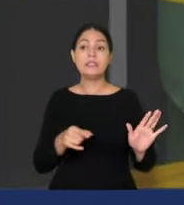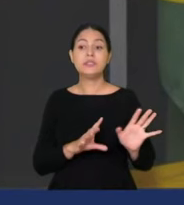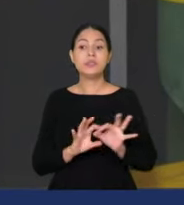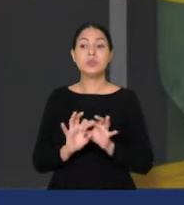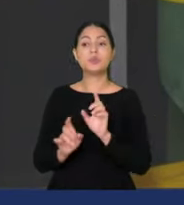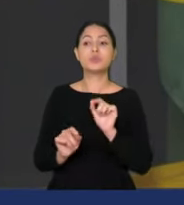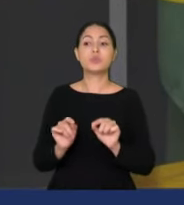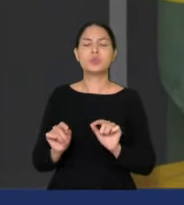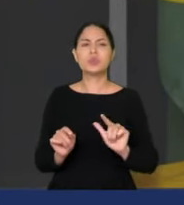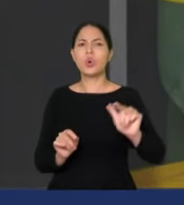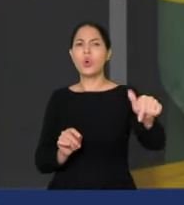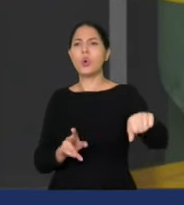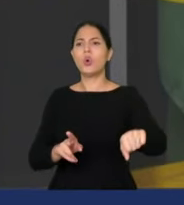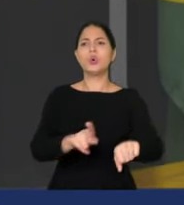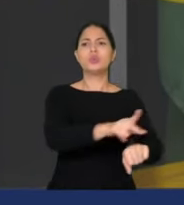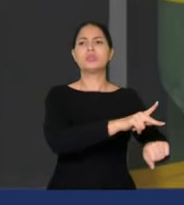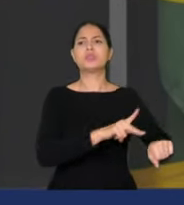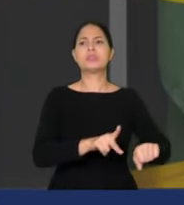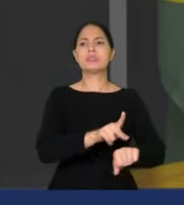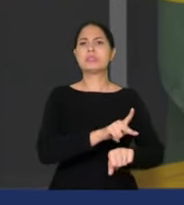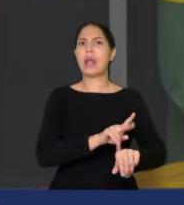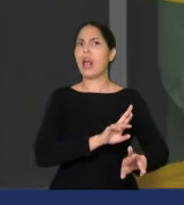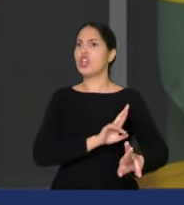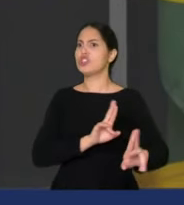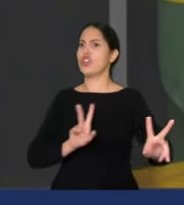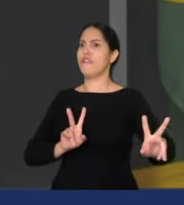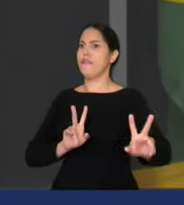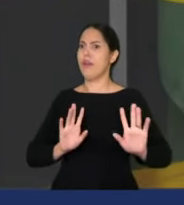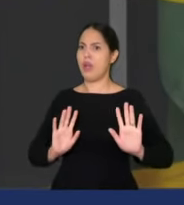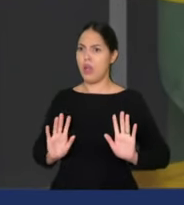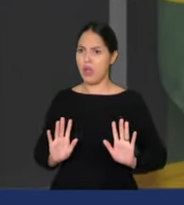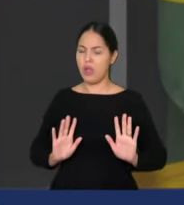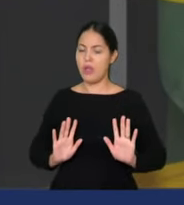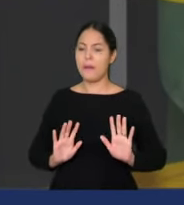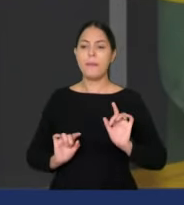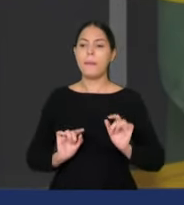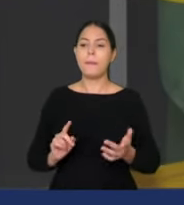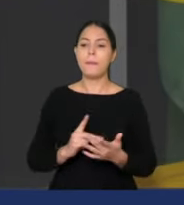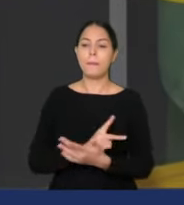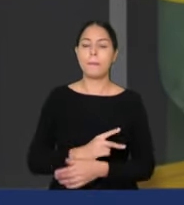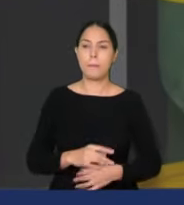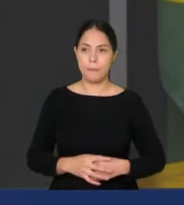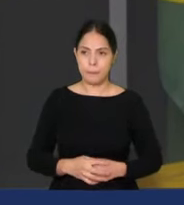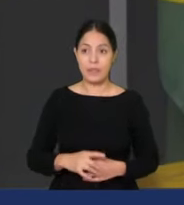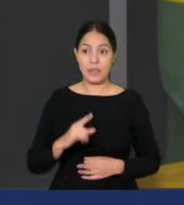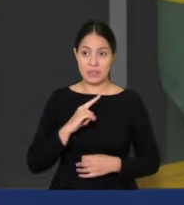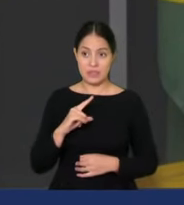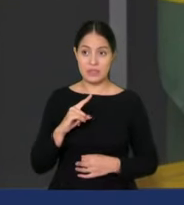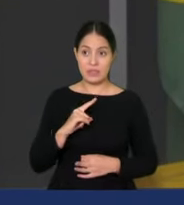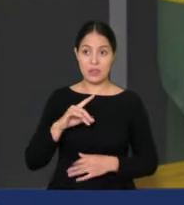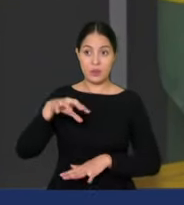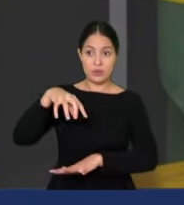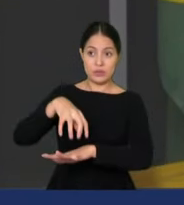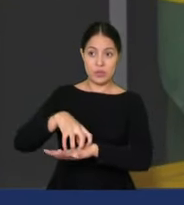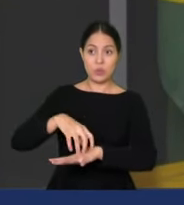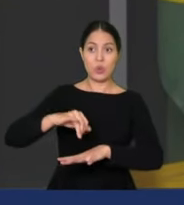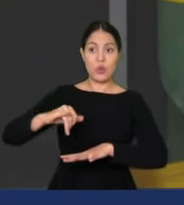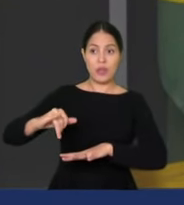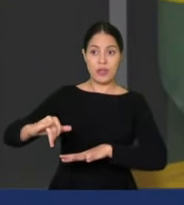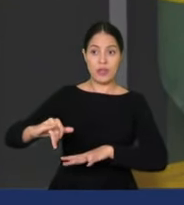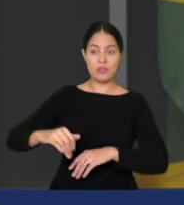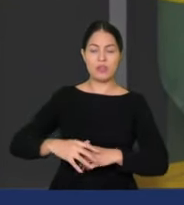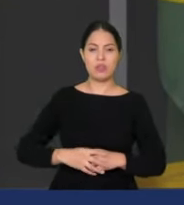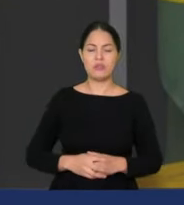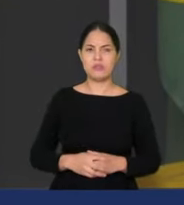outros países de uma maneira completamente diferente. O setor energético, ele deveria ser tratado, deputado, como